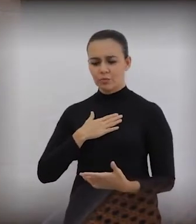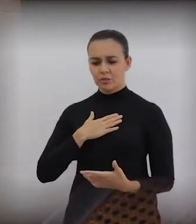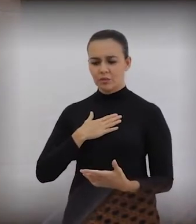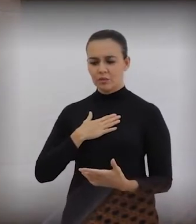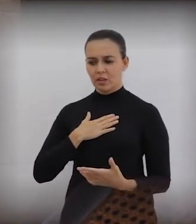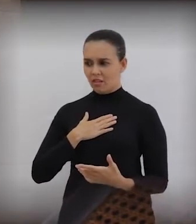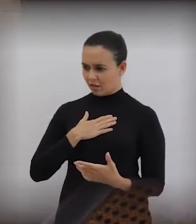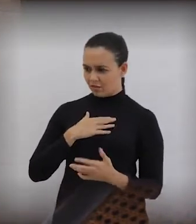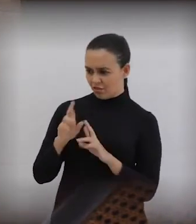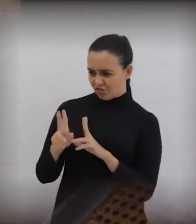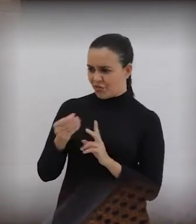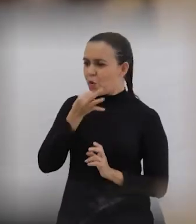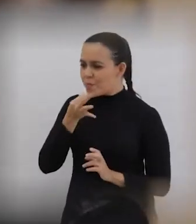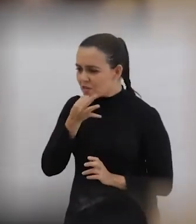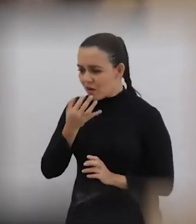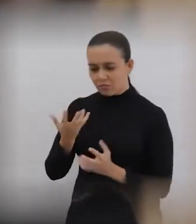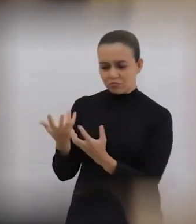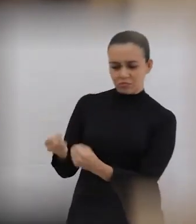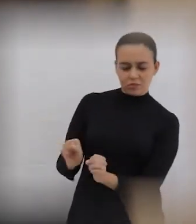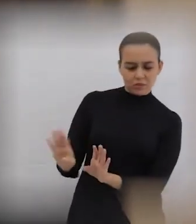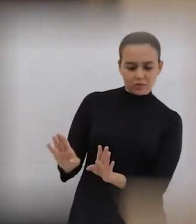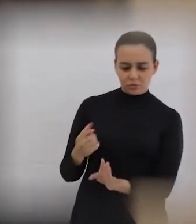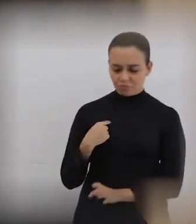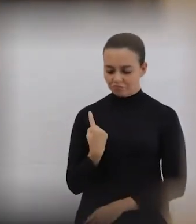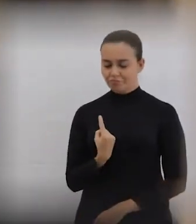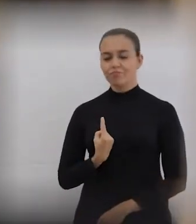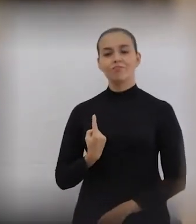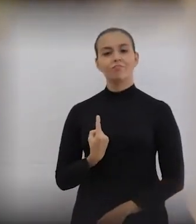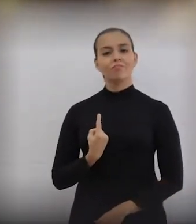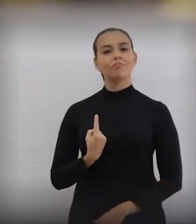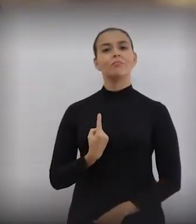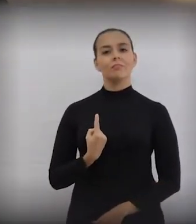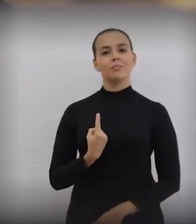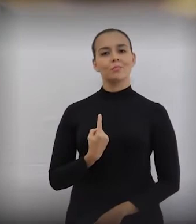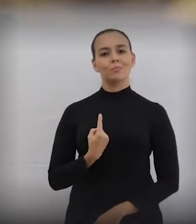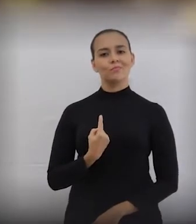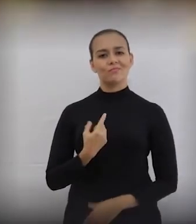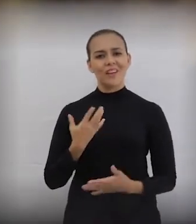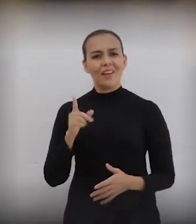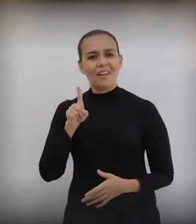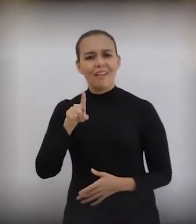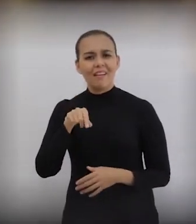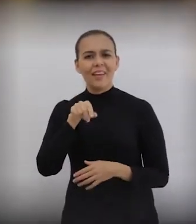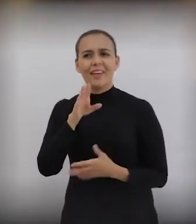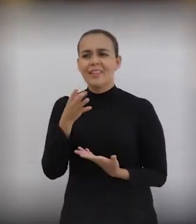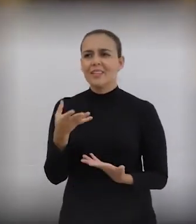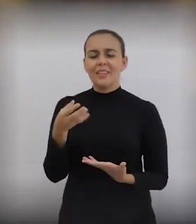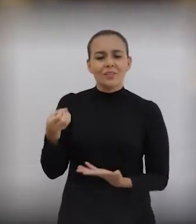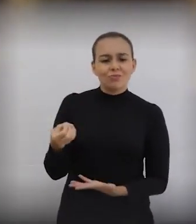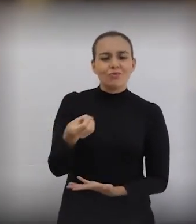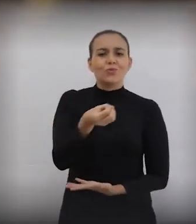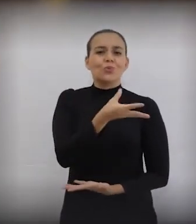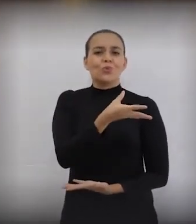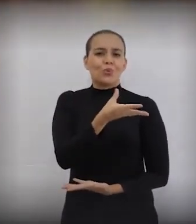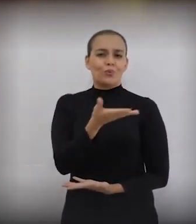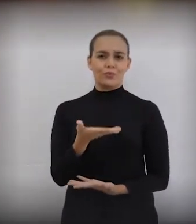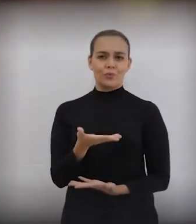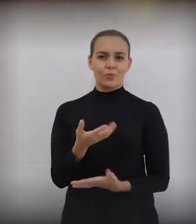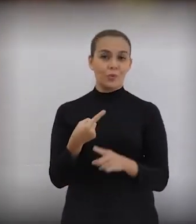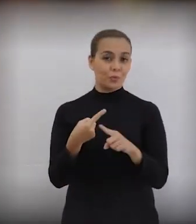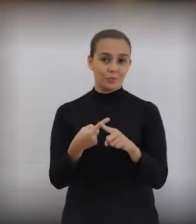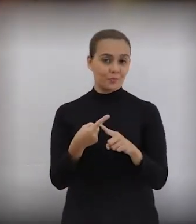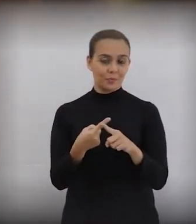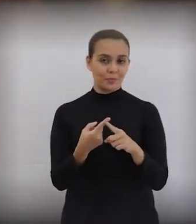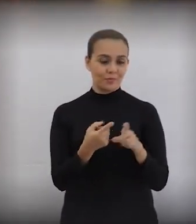maneira confrontado. Então eu acho que a gente está passando por uma série de situações que são muito novas, acho que